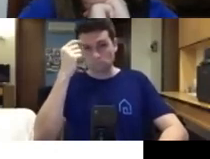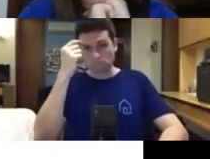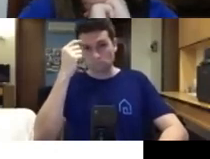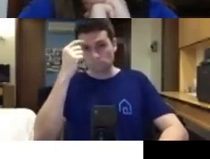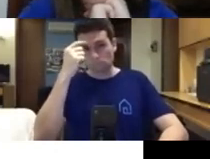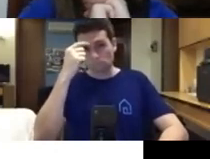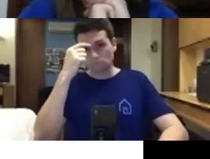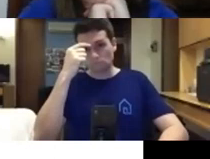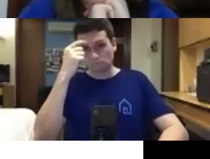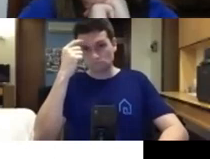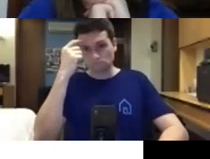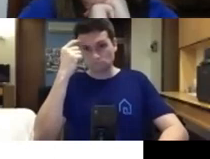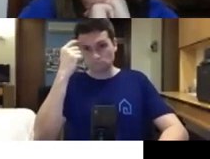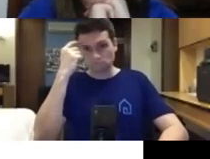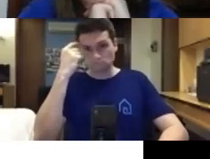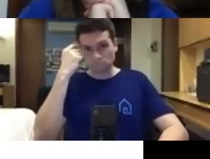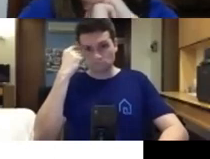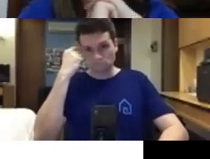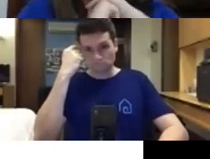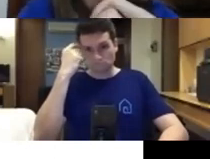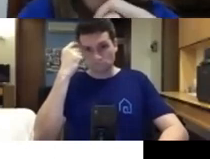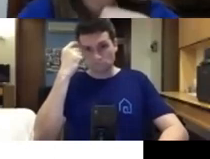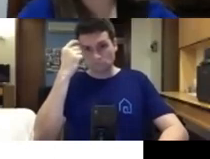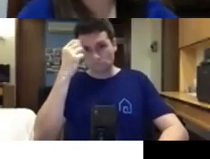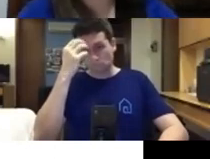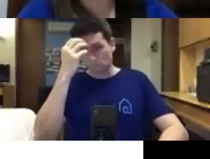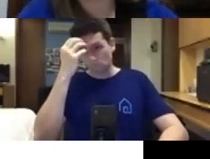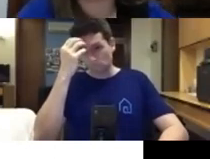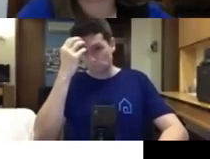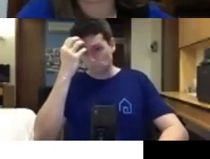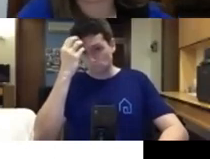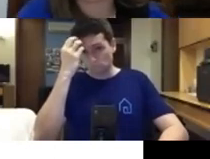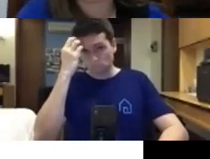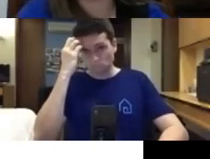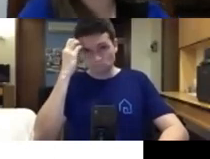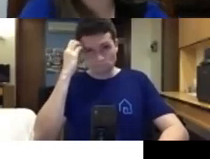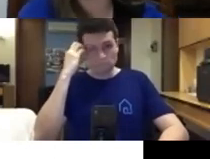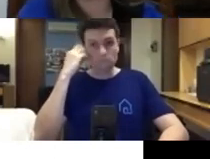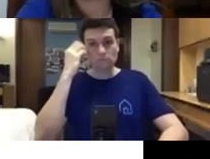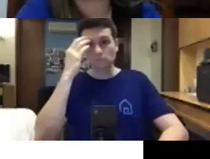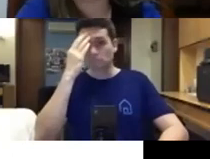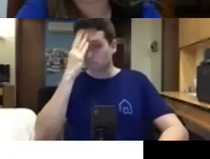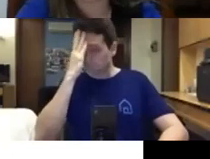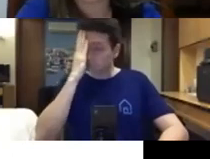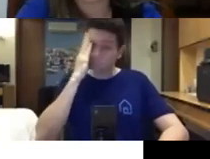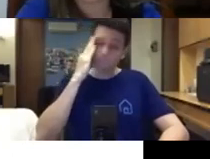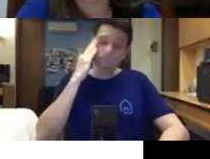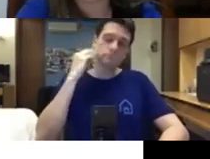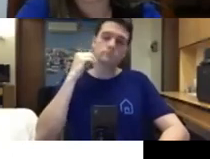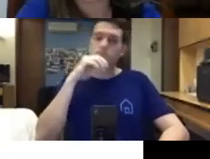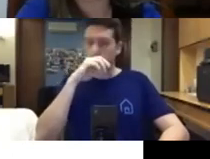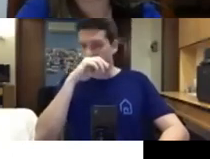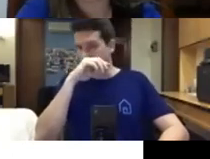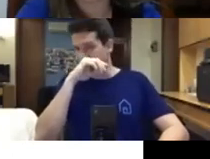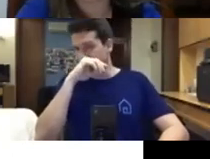né, 30 milímetros, da superfície, ou seja, um cobrimento de 30 milímetros, tu vai coletando a amostra e tu